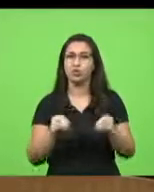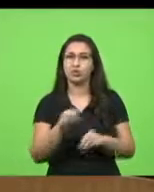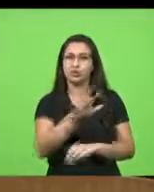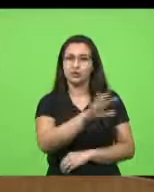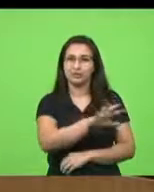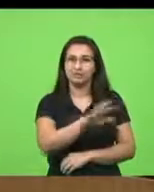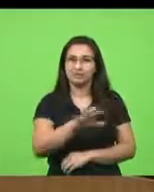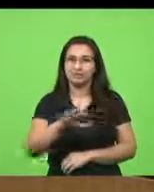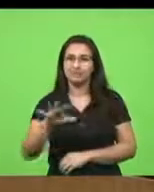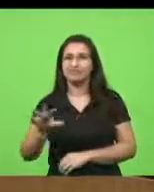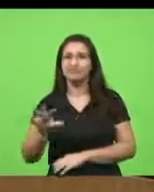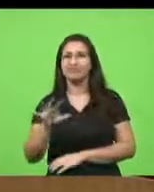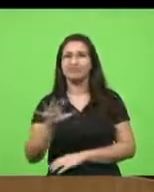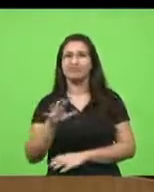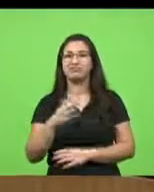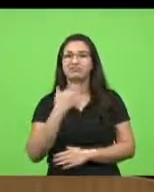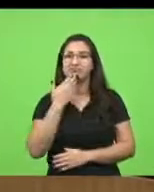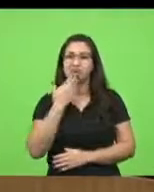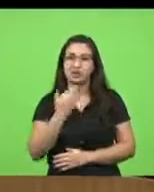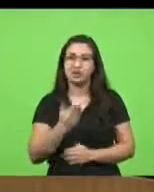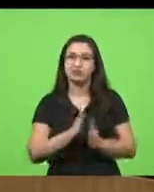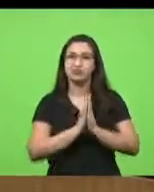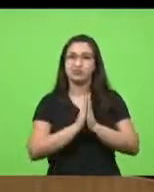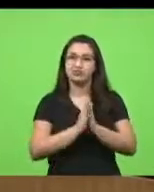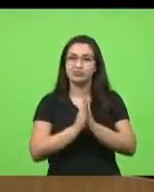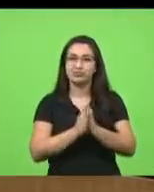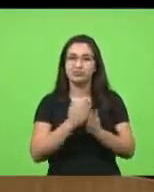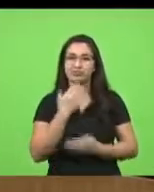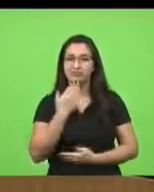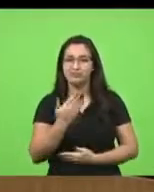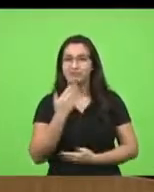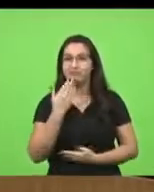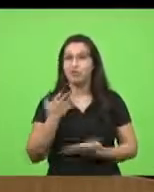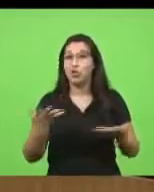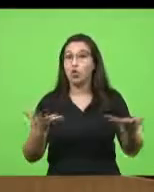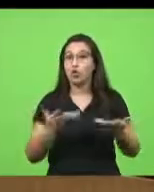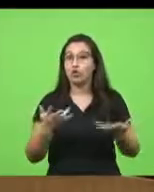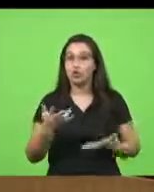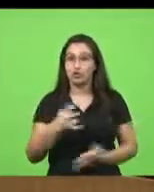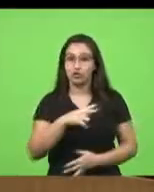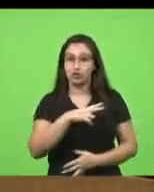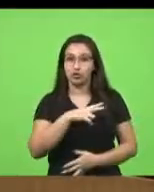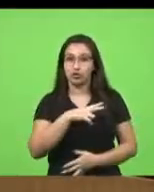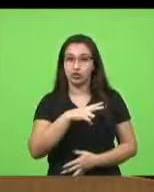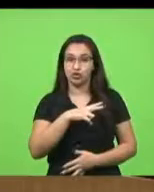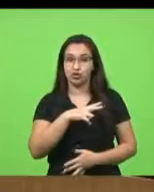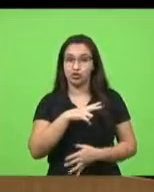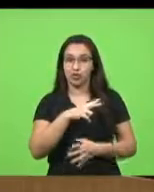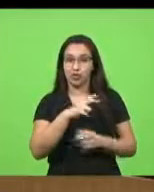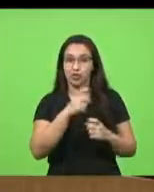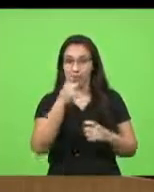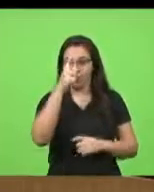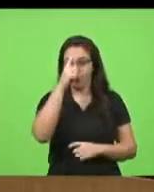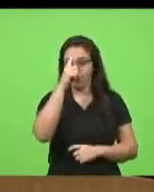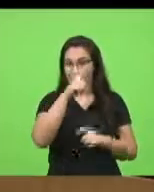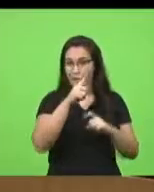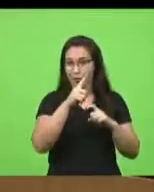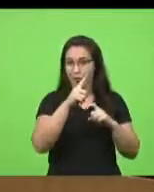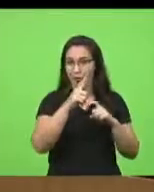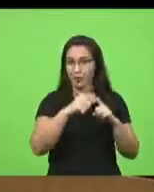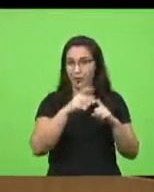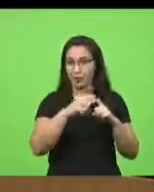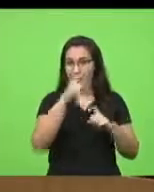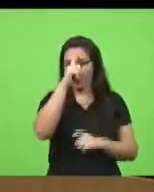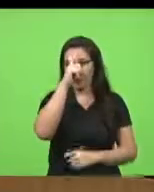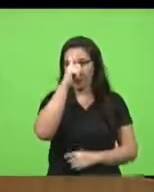socorro. Hoje, inclusive, os hospitais privados, recebemos uma carta dos hospitais aqui de Florianópolis